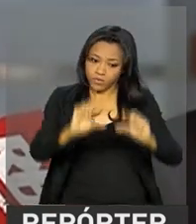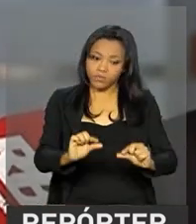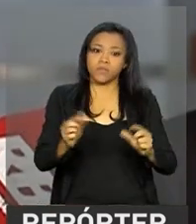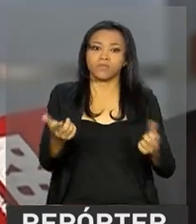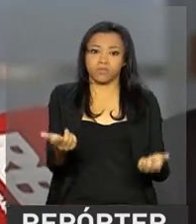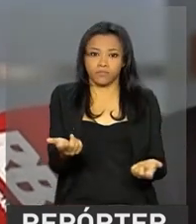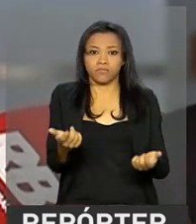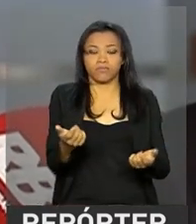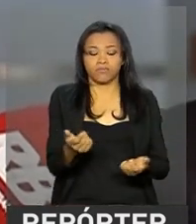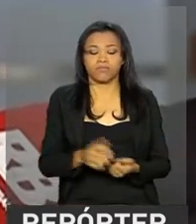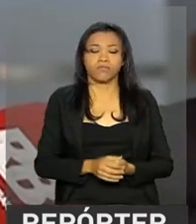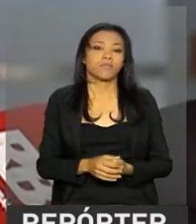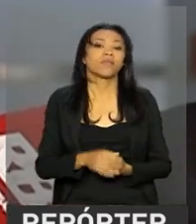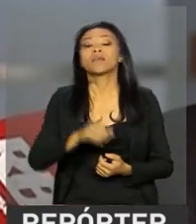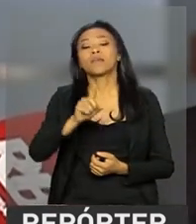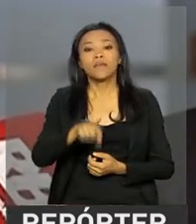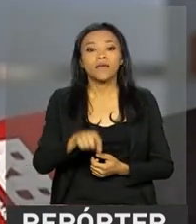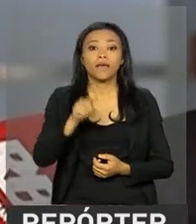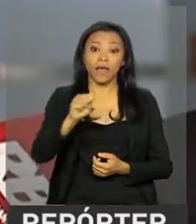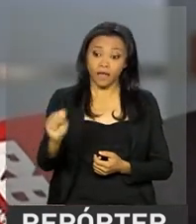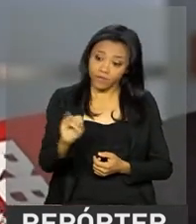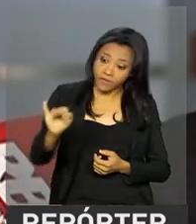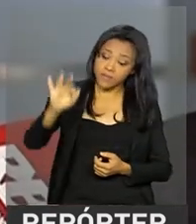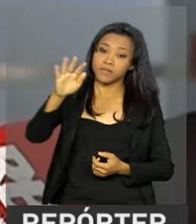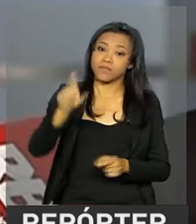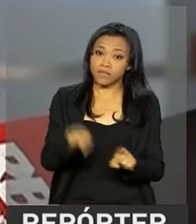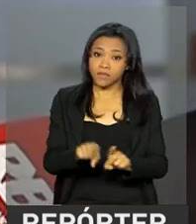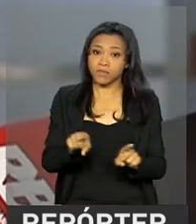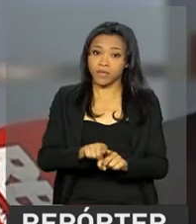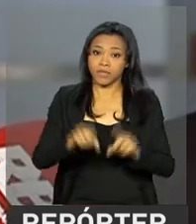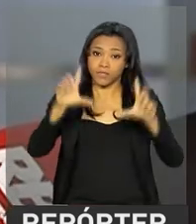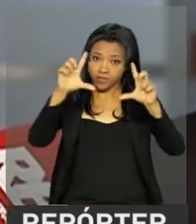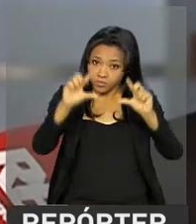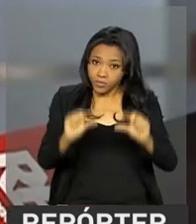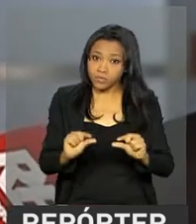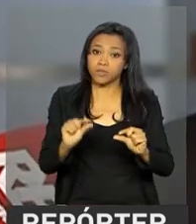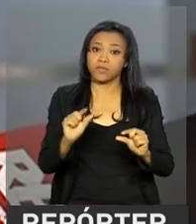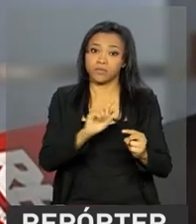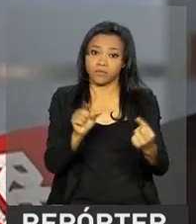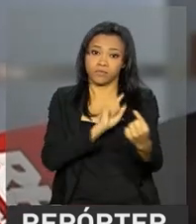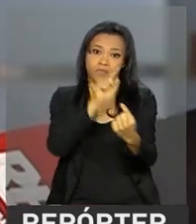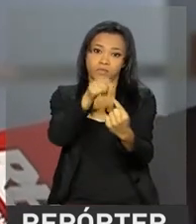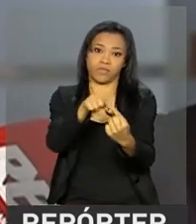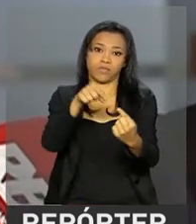de arrecadação, que é o fato da inflação ter caído para baixo da meta.